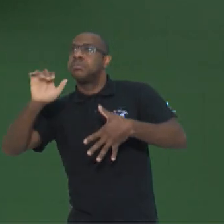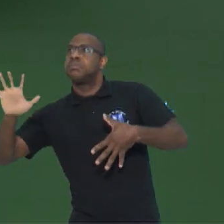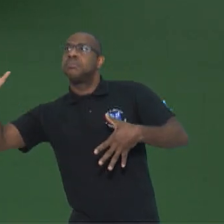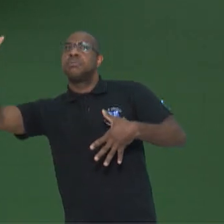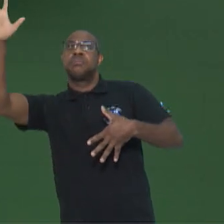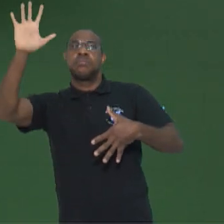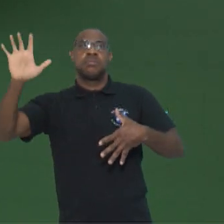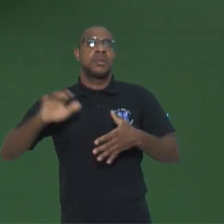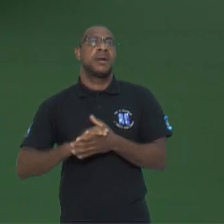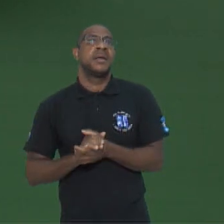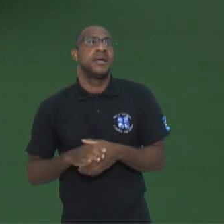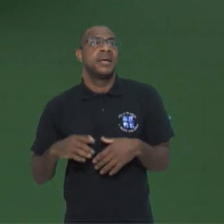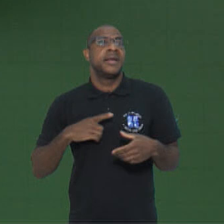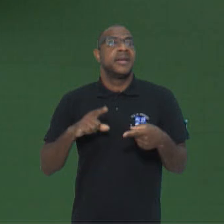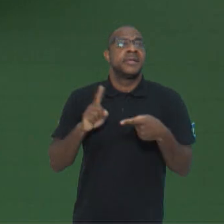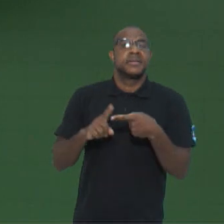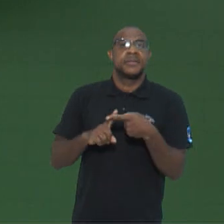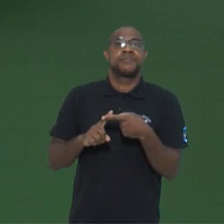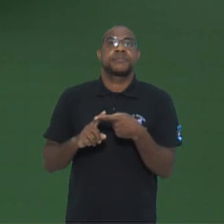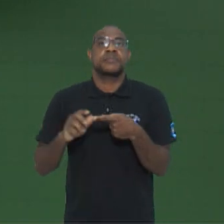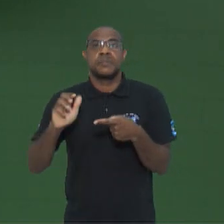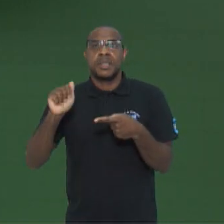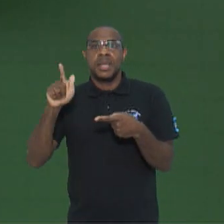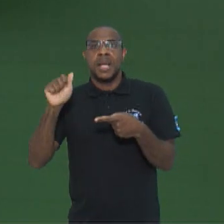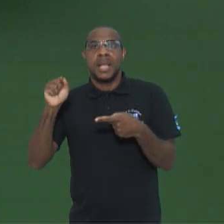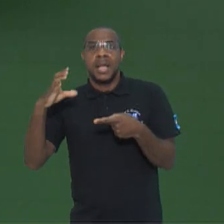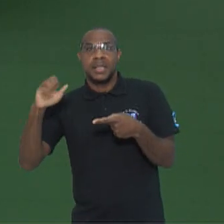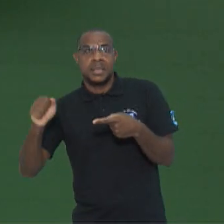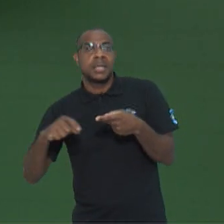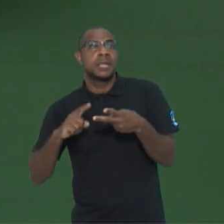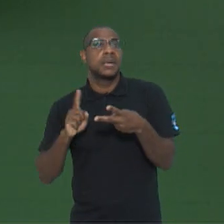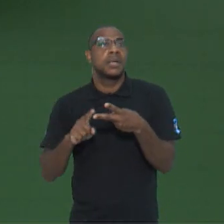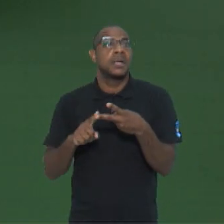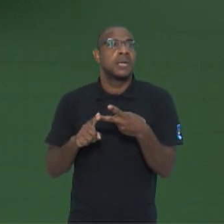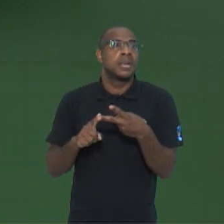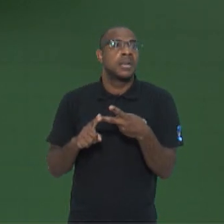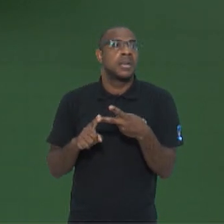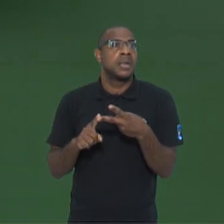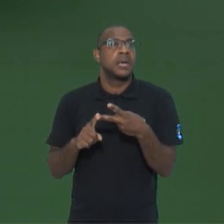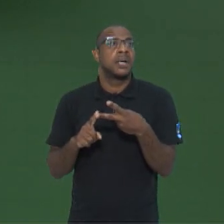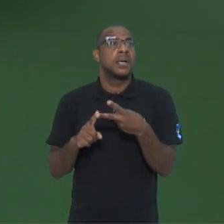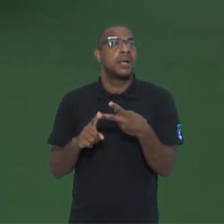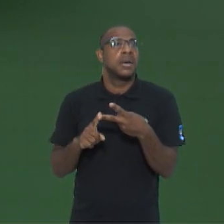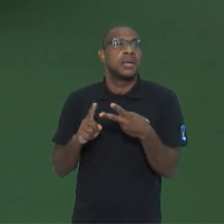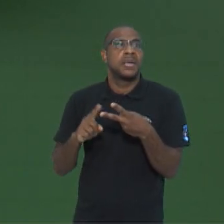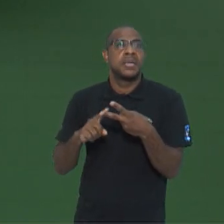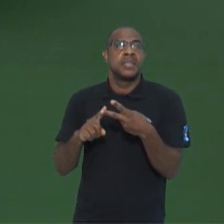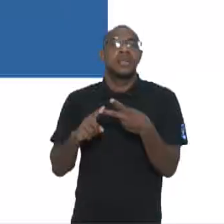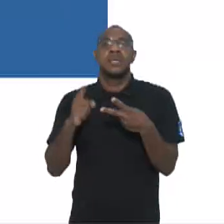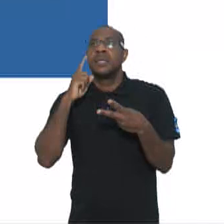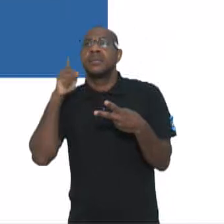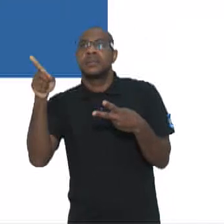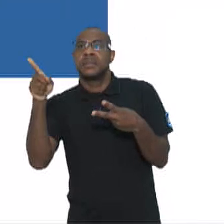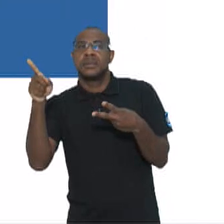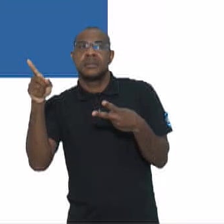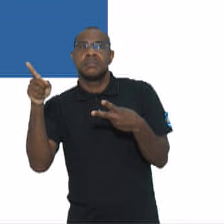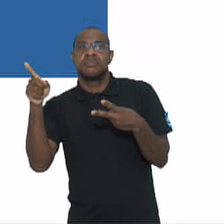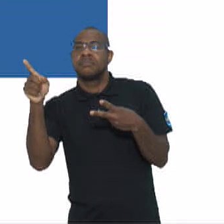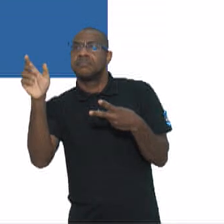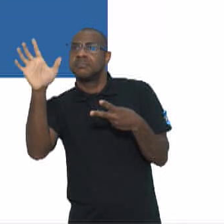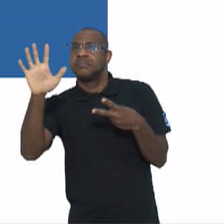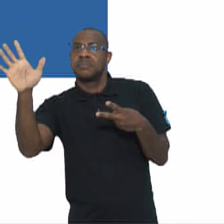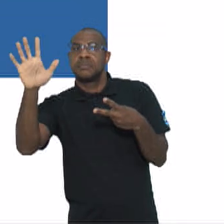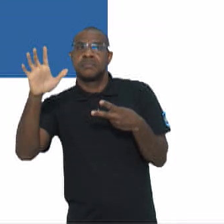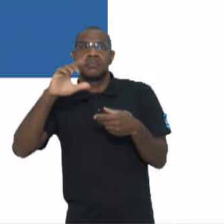mais alta do continente norte-americano. Temos o Monte Aconcagua sendo a montanha mais alta